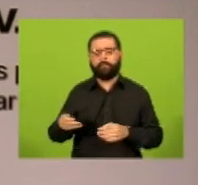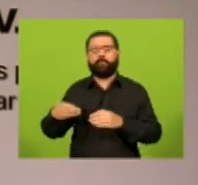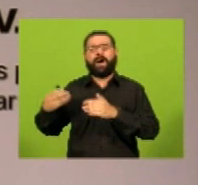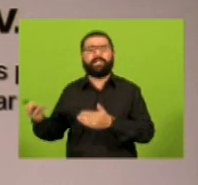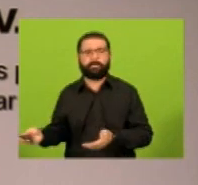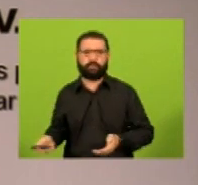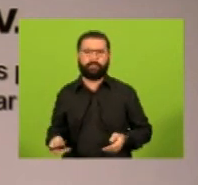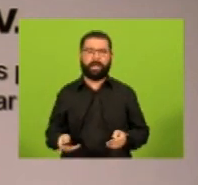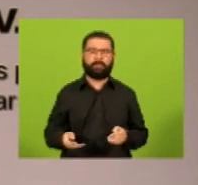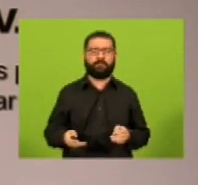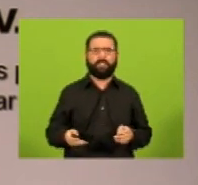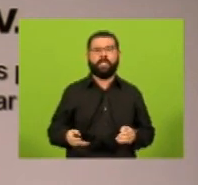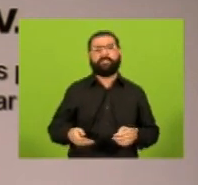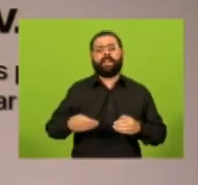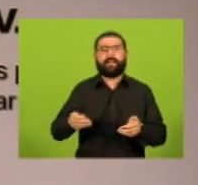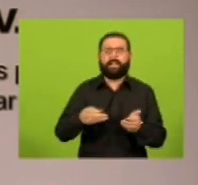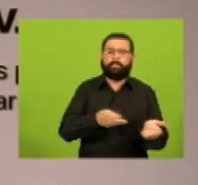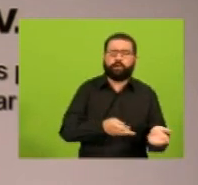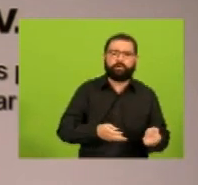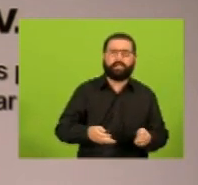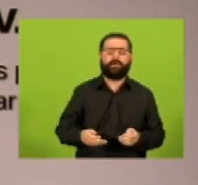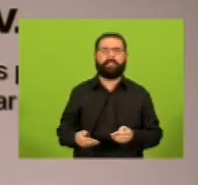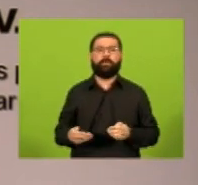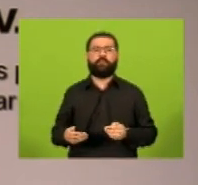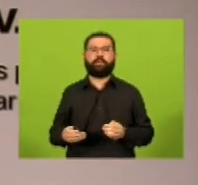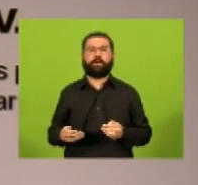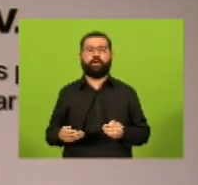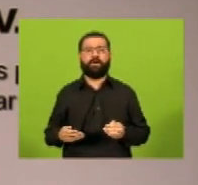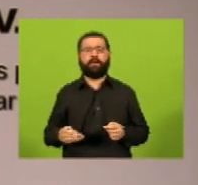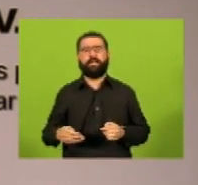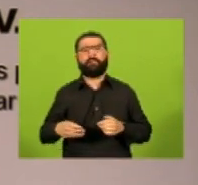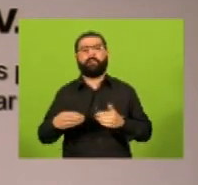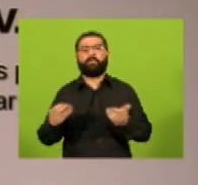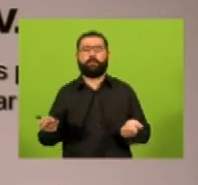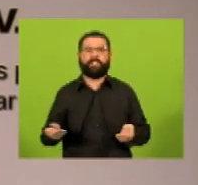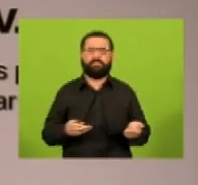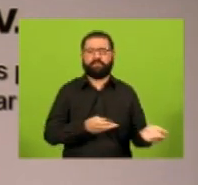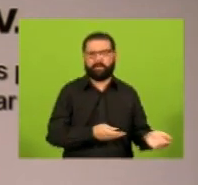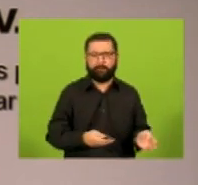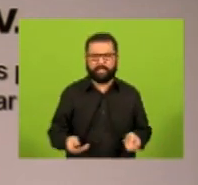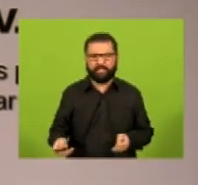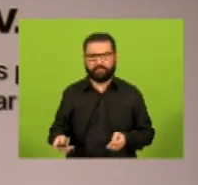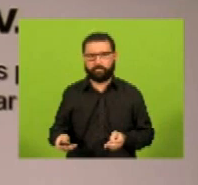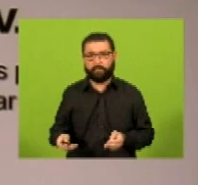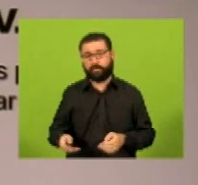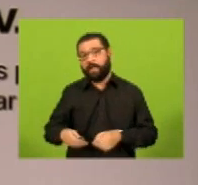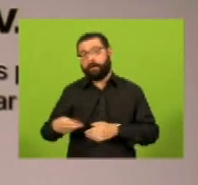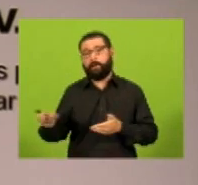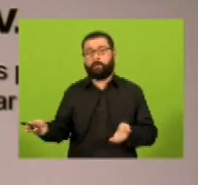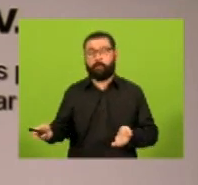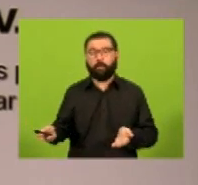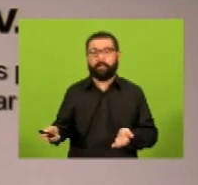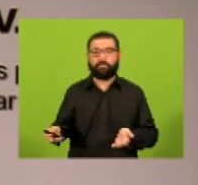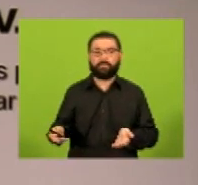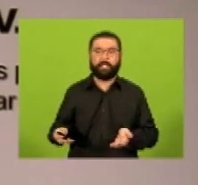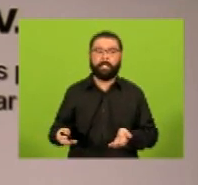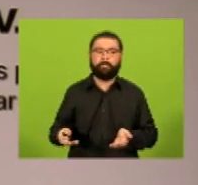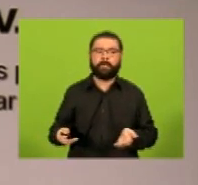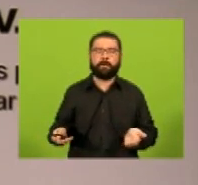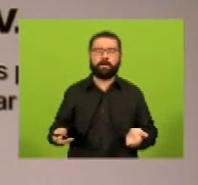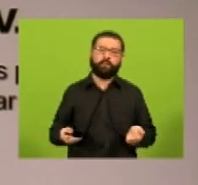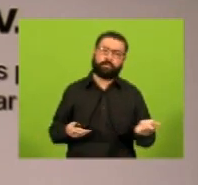utilizar o bico mais apropriado. Será que aquele produto também químico que você coloca ali não é muito abrasivo, você vai perder esses bicos? É melhor comprar um